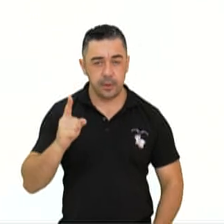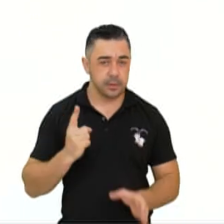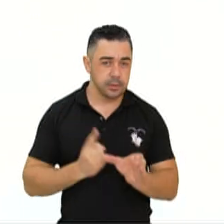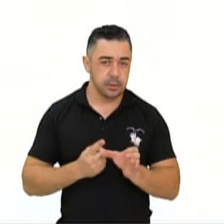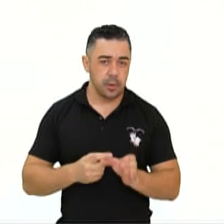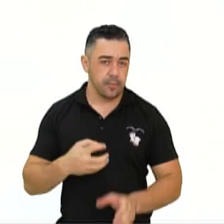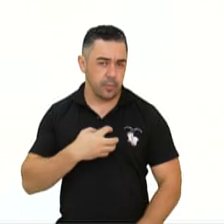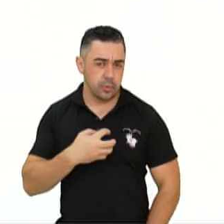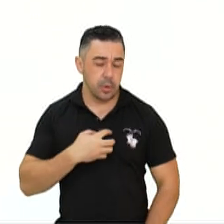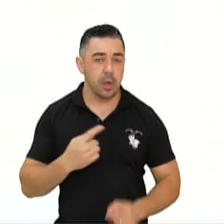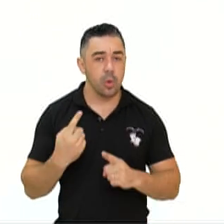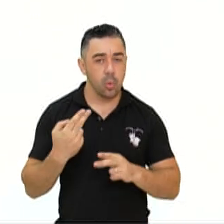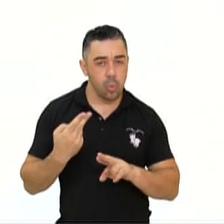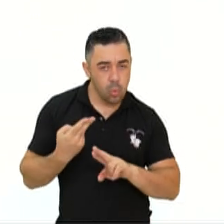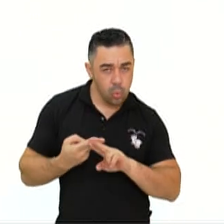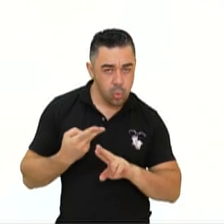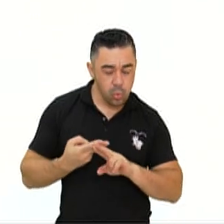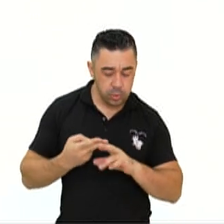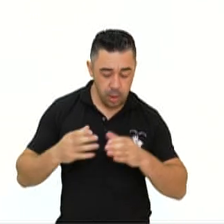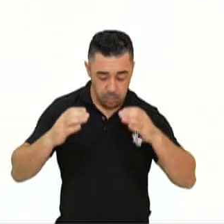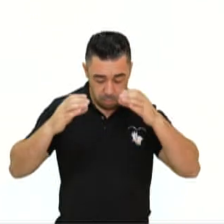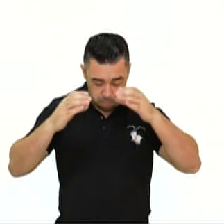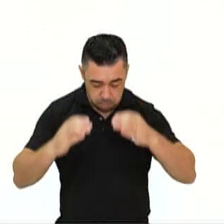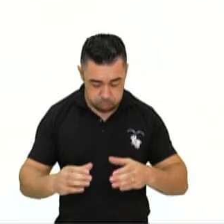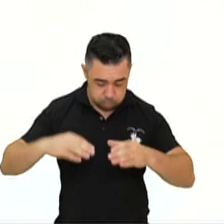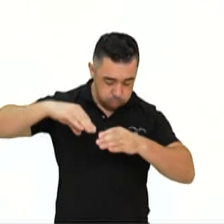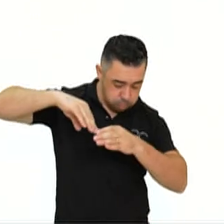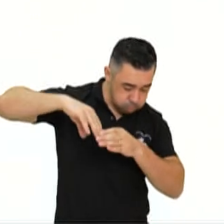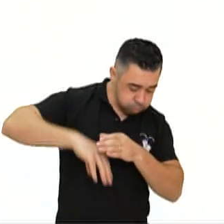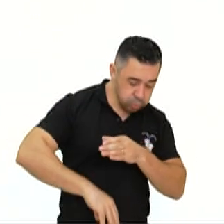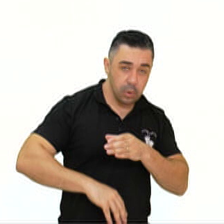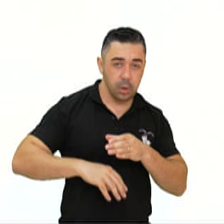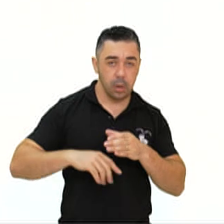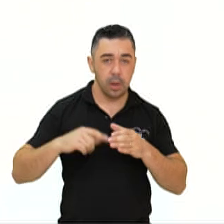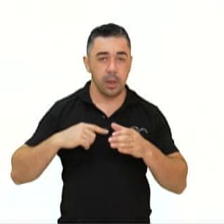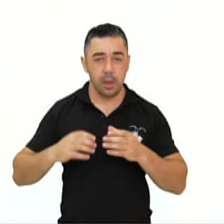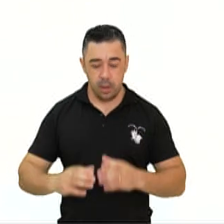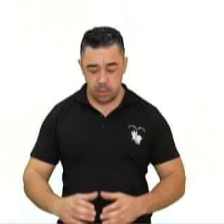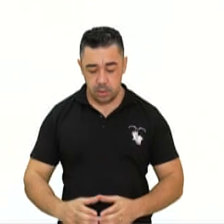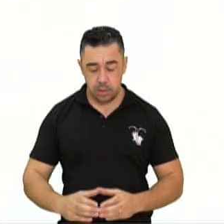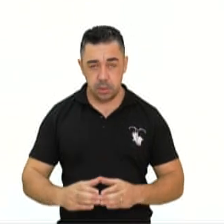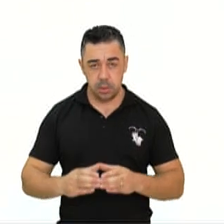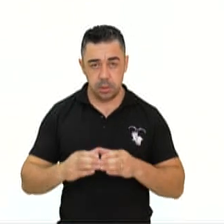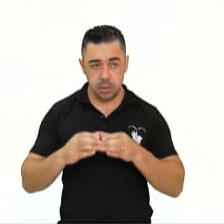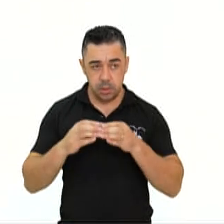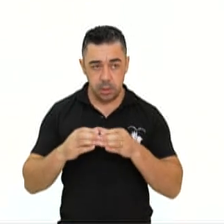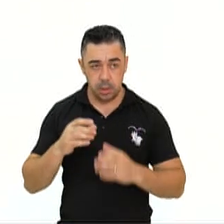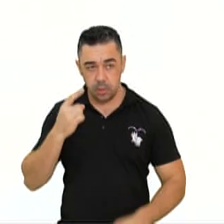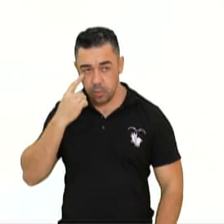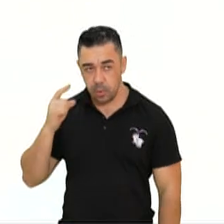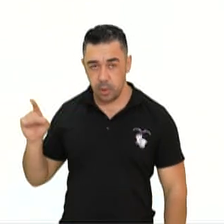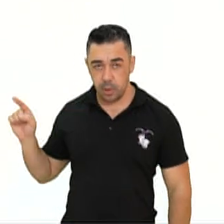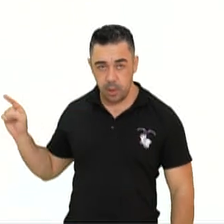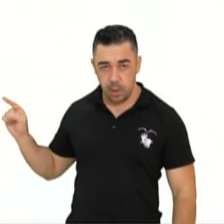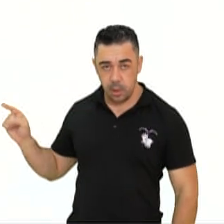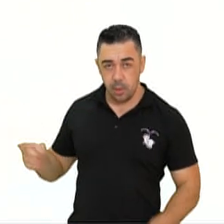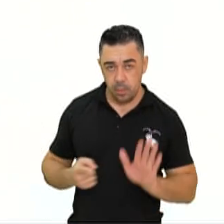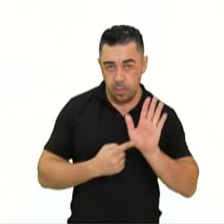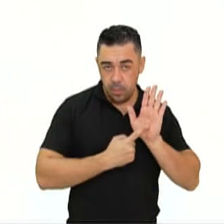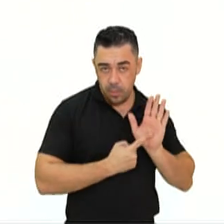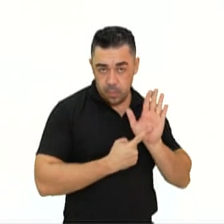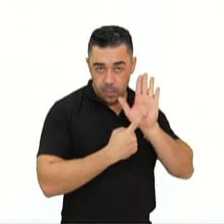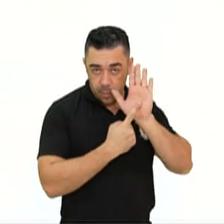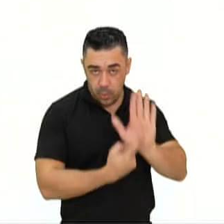usa tanque subterrâneo que tem a forma de um cilindro circular reto na posição vertical, como mostra a